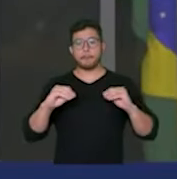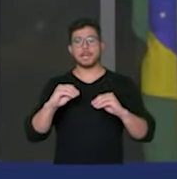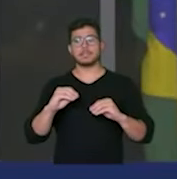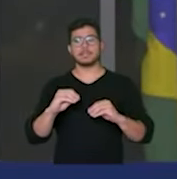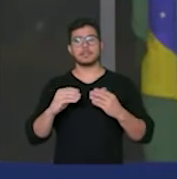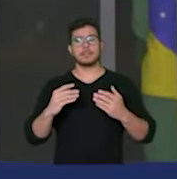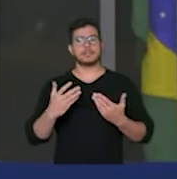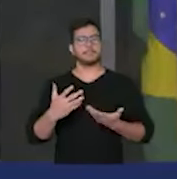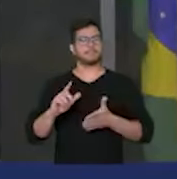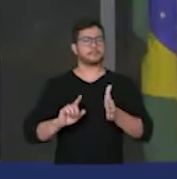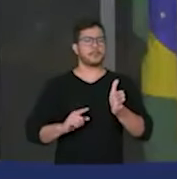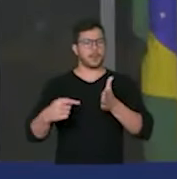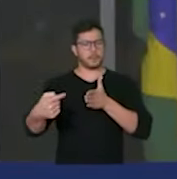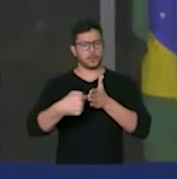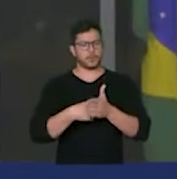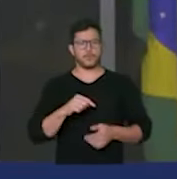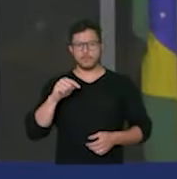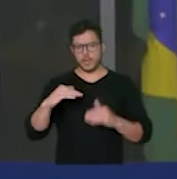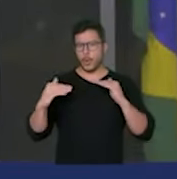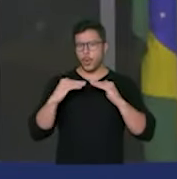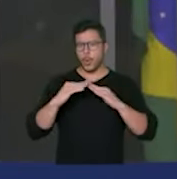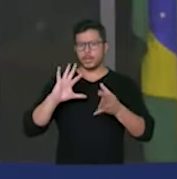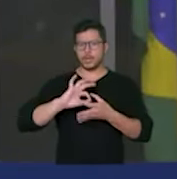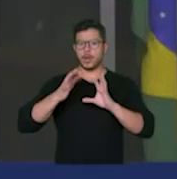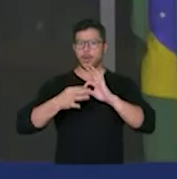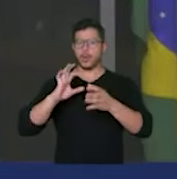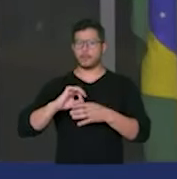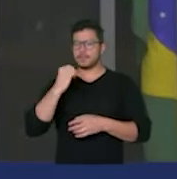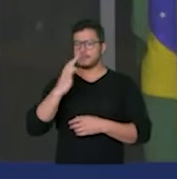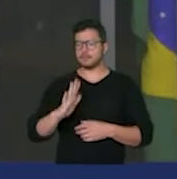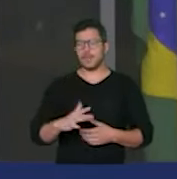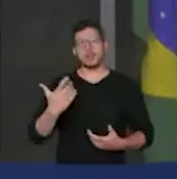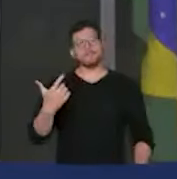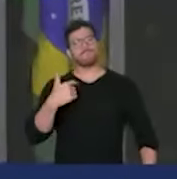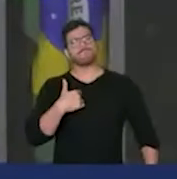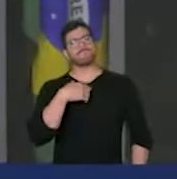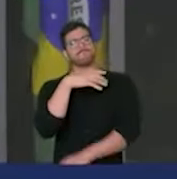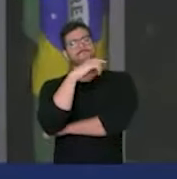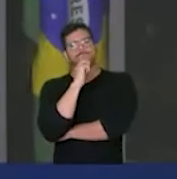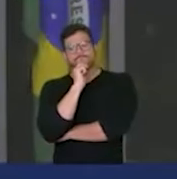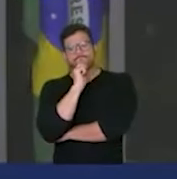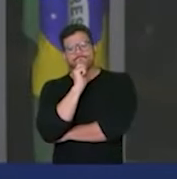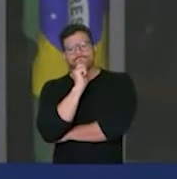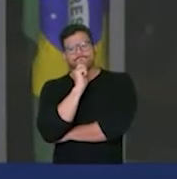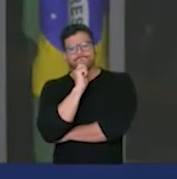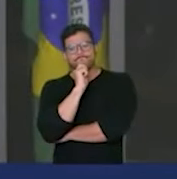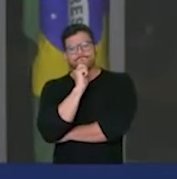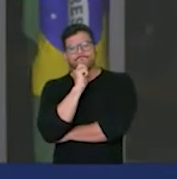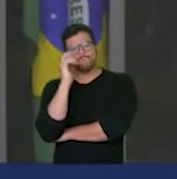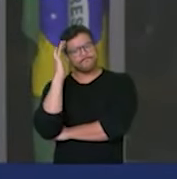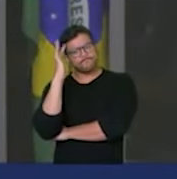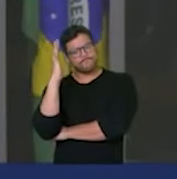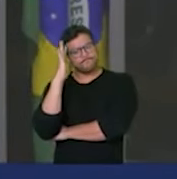me perguntou assim: Luiz, você é a favor das Olimpíadas no Brasil? Eu olhei para ela, eu estava no meu apartamento, eu morava em apartamento ainda, no